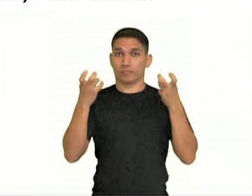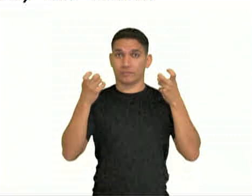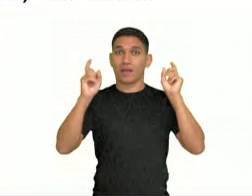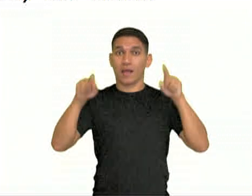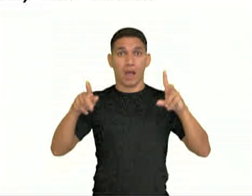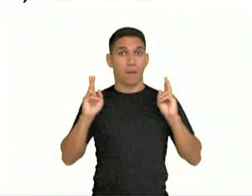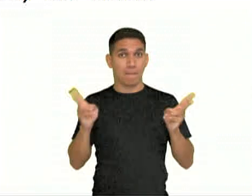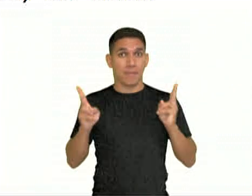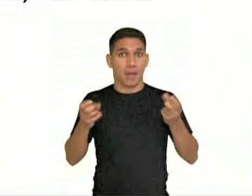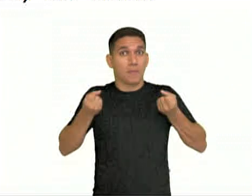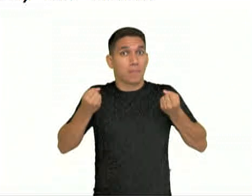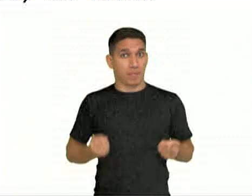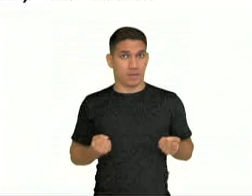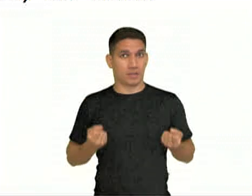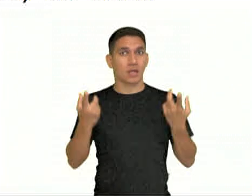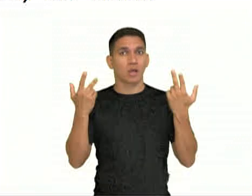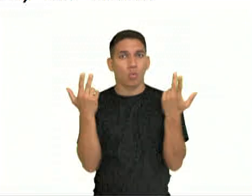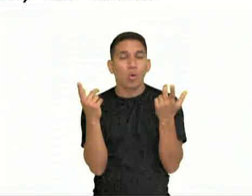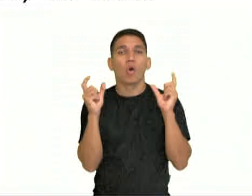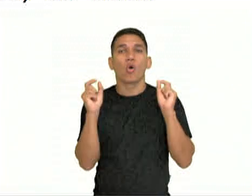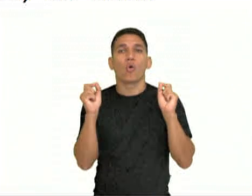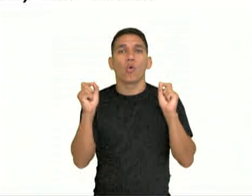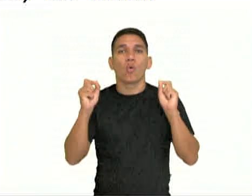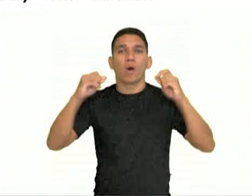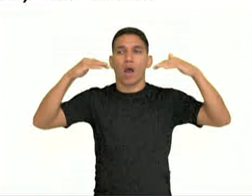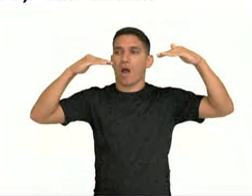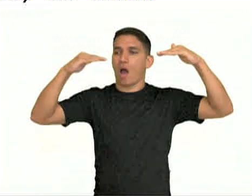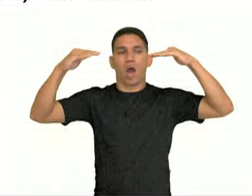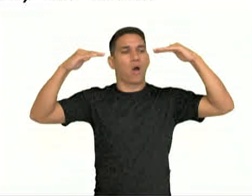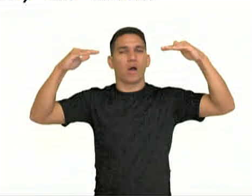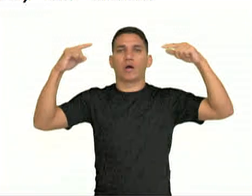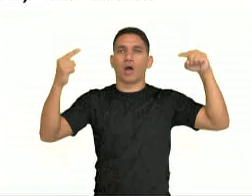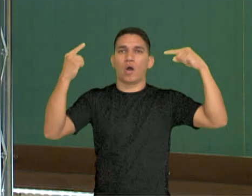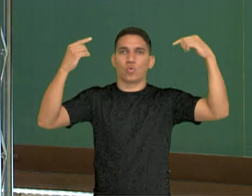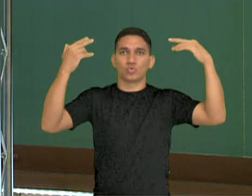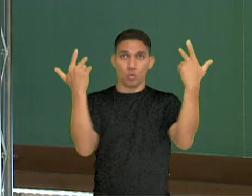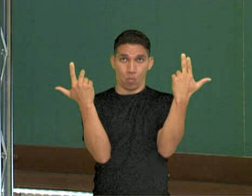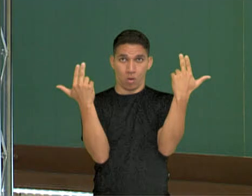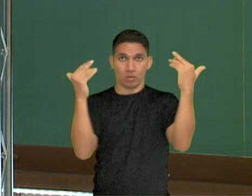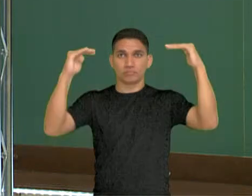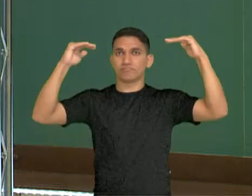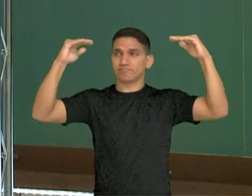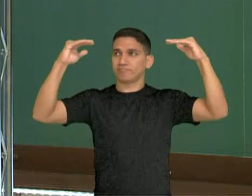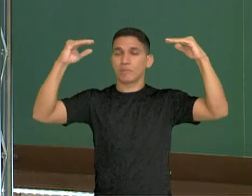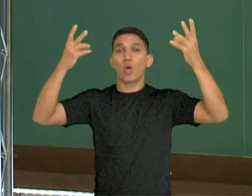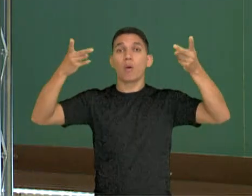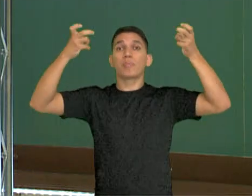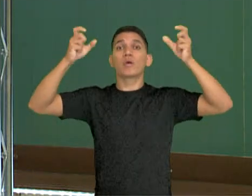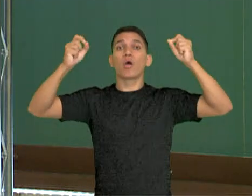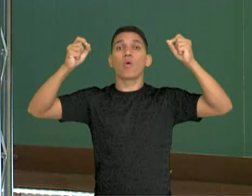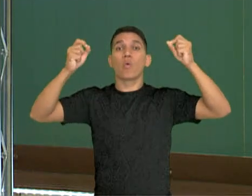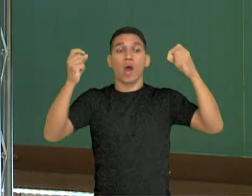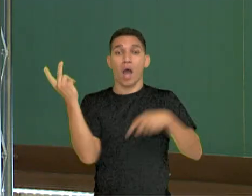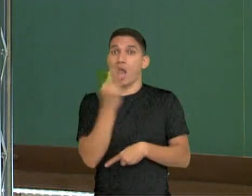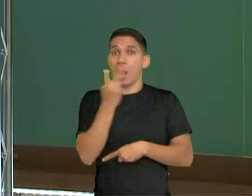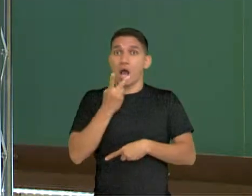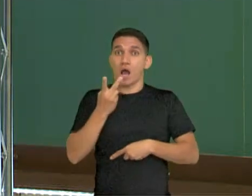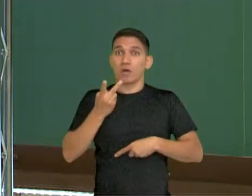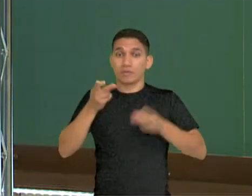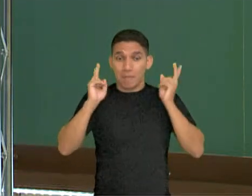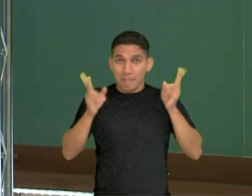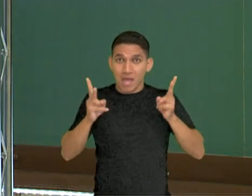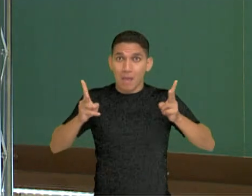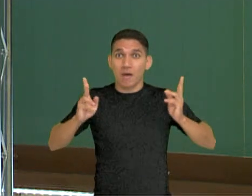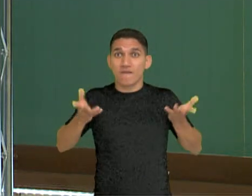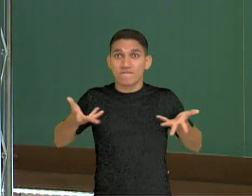de mesma massa e elas partem da mesma altura. A gente pode perceber que ambas vão atingir a mesma